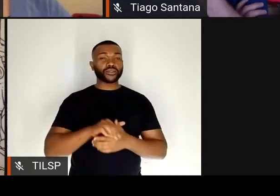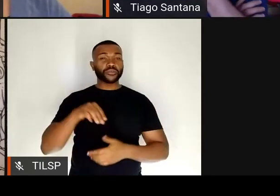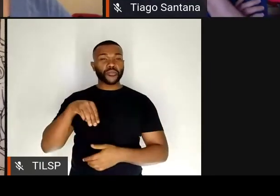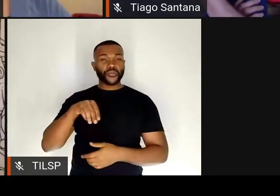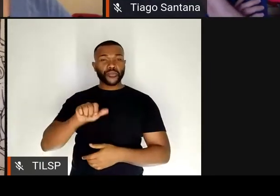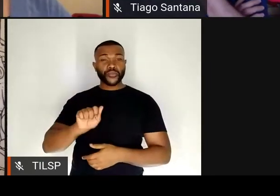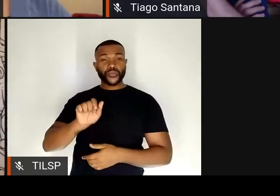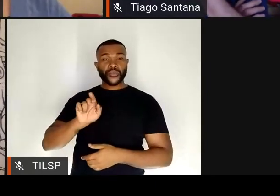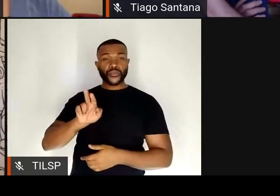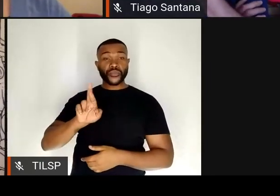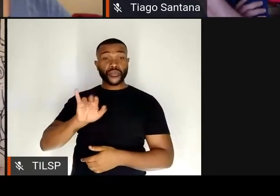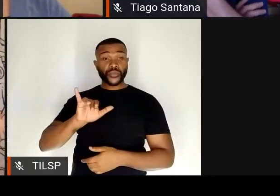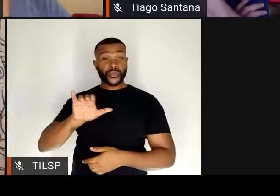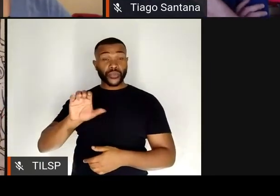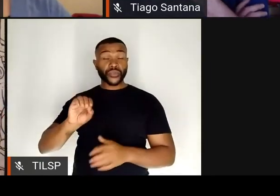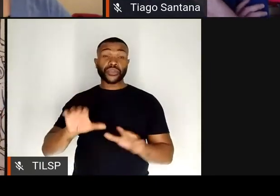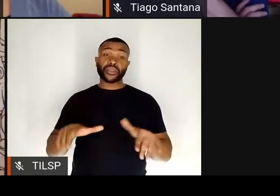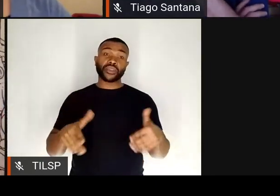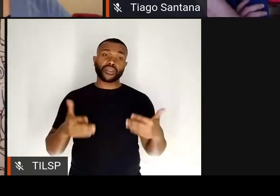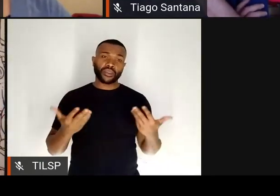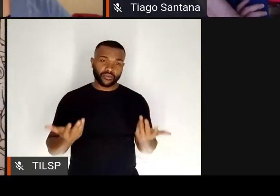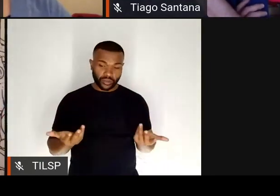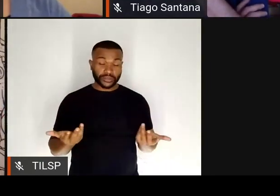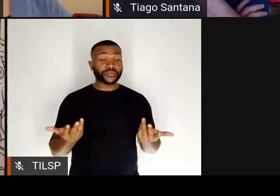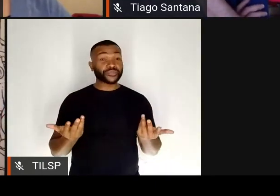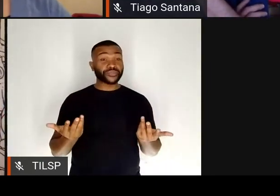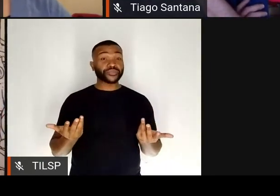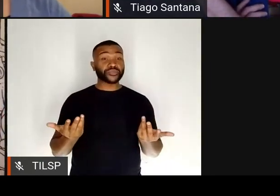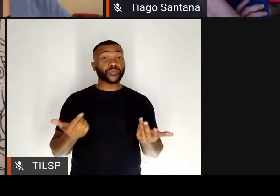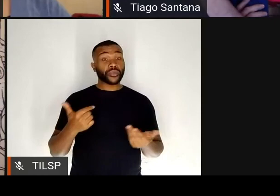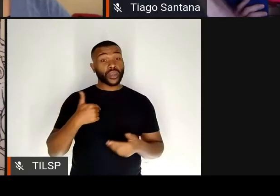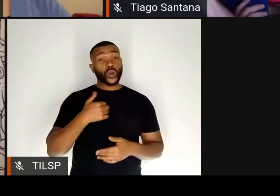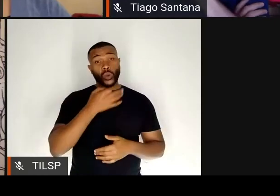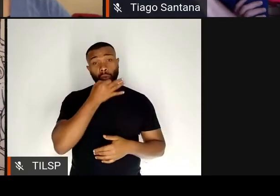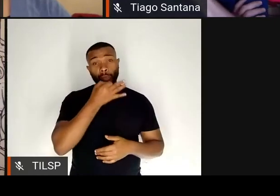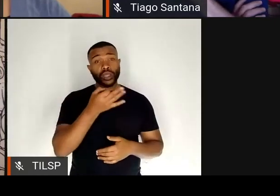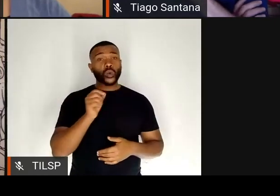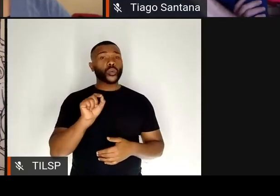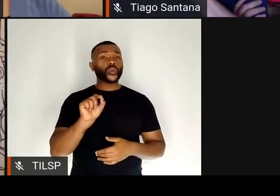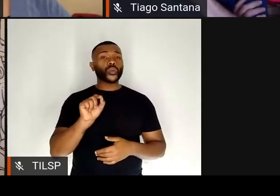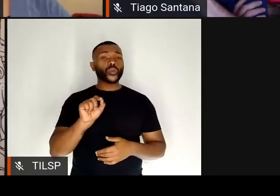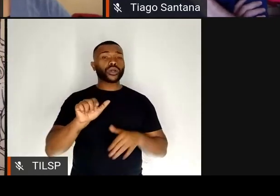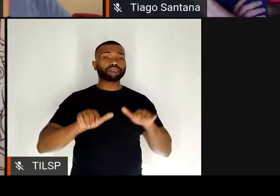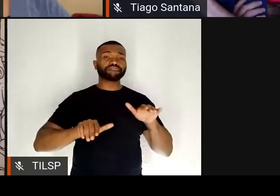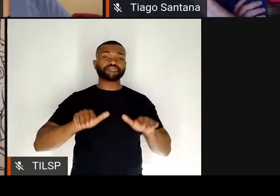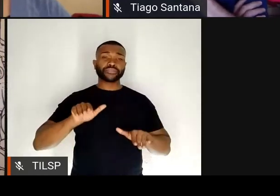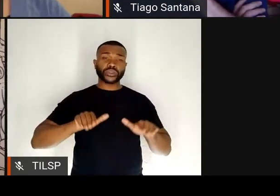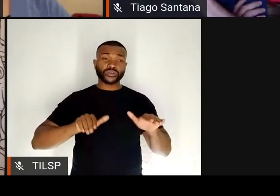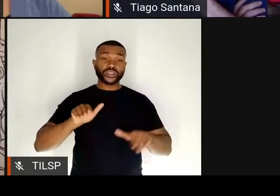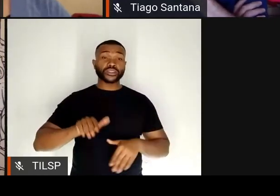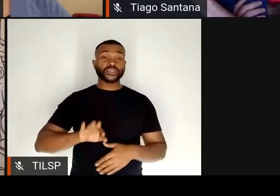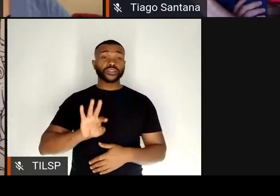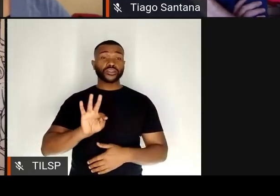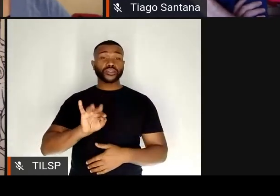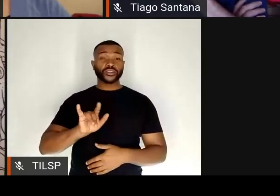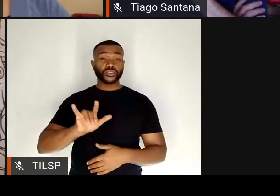também. Enfim, então, vou sugerir que talvez ou o Tiago ou o